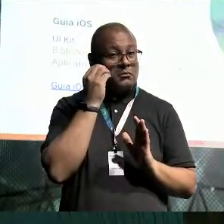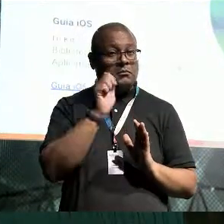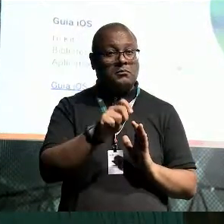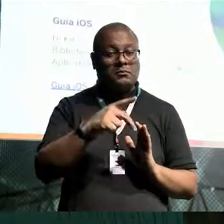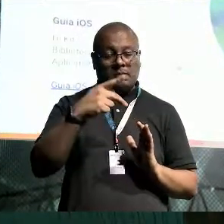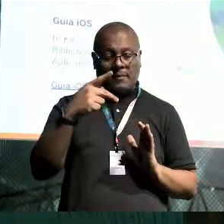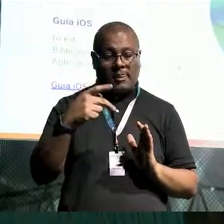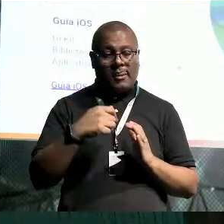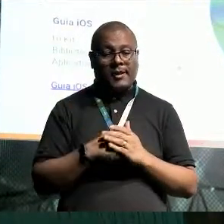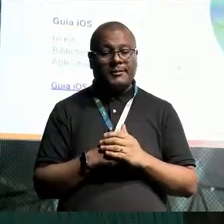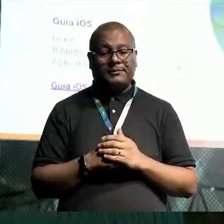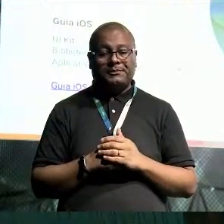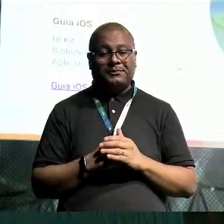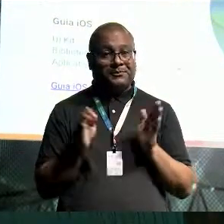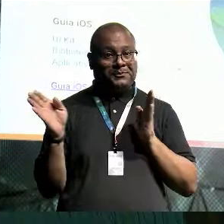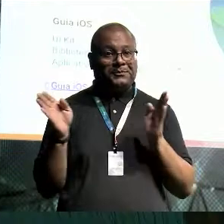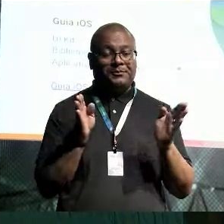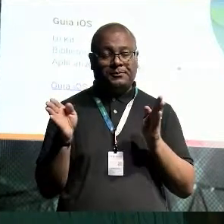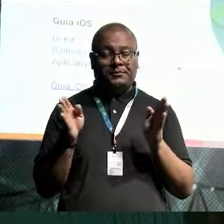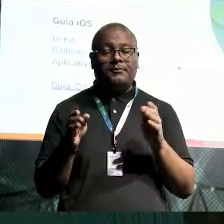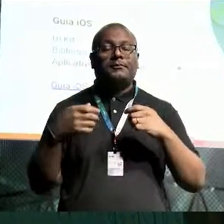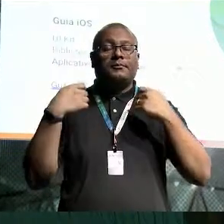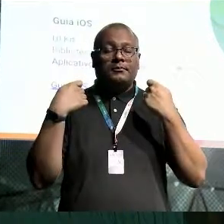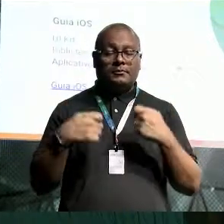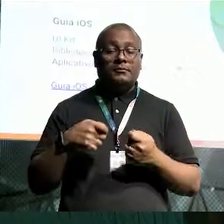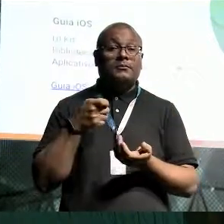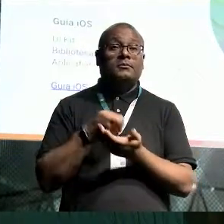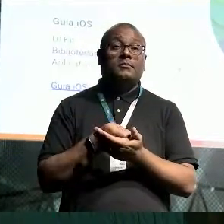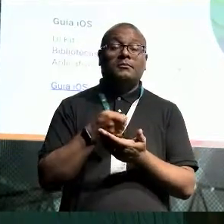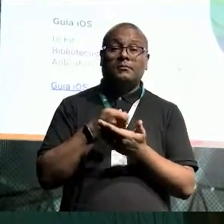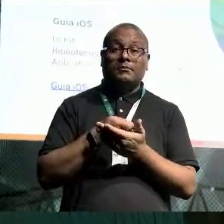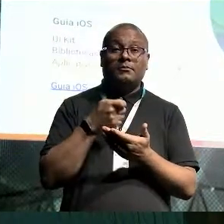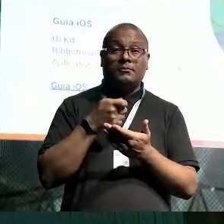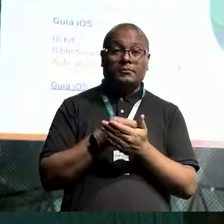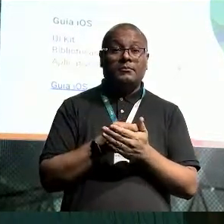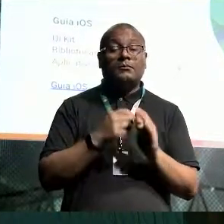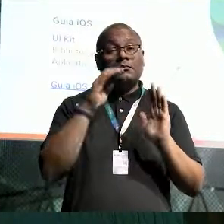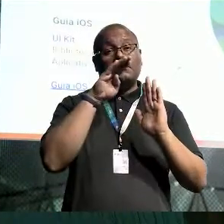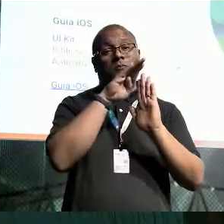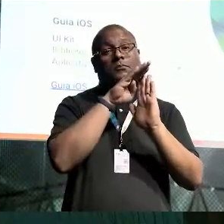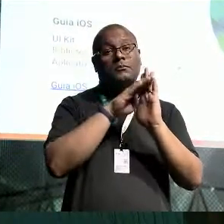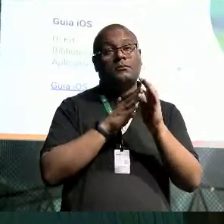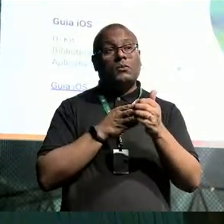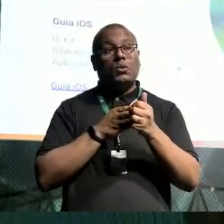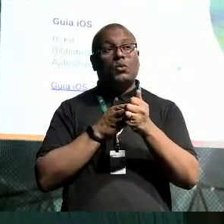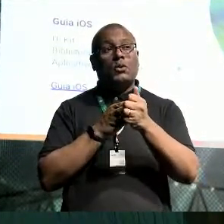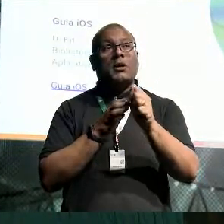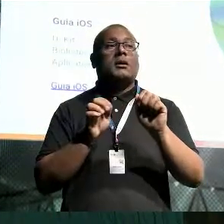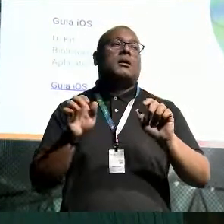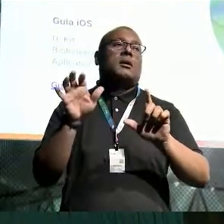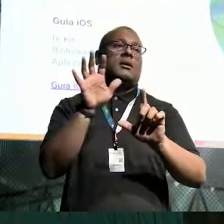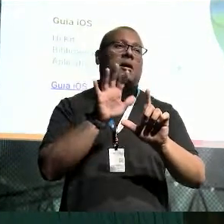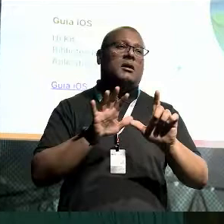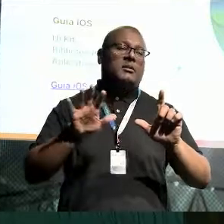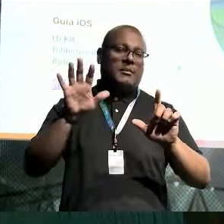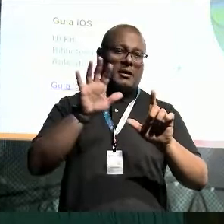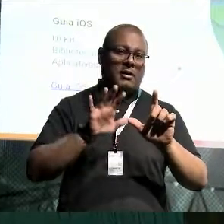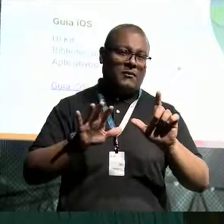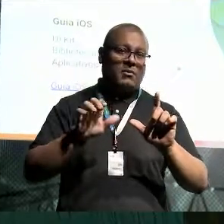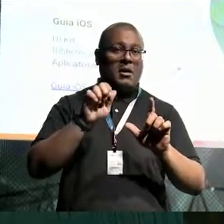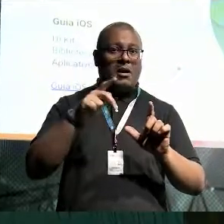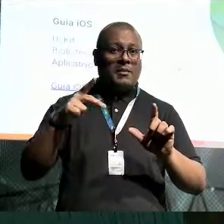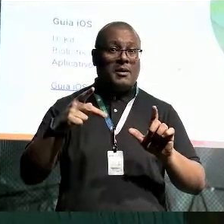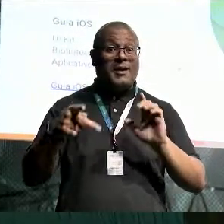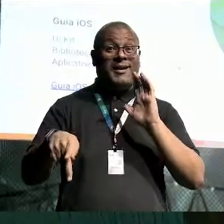aplicativos acessíveis, você tem obrigatoriamente que seguir um dos guias das plataformas se você for fazer um